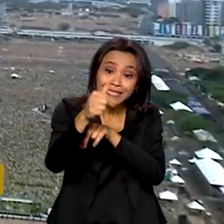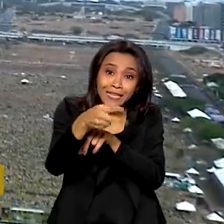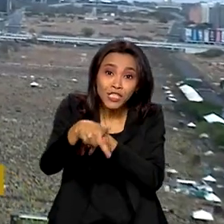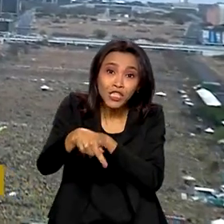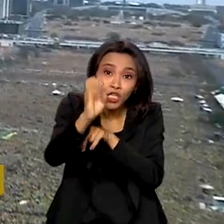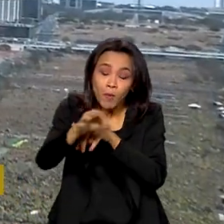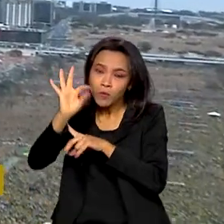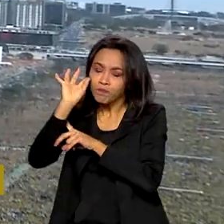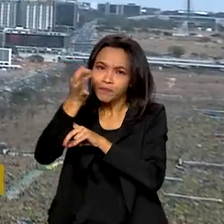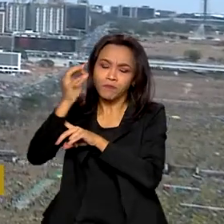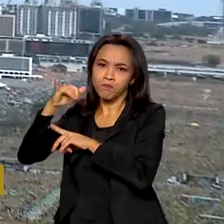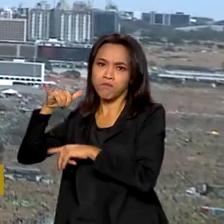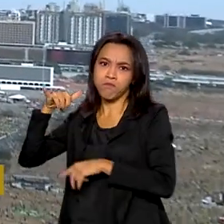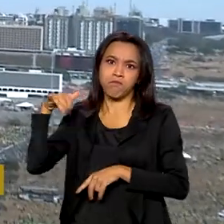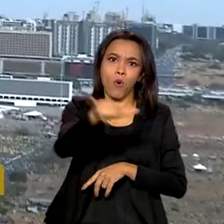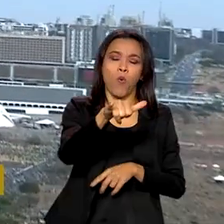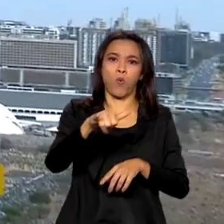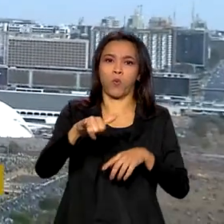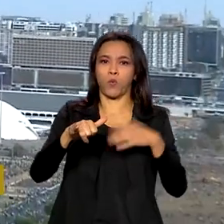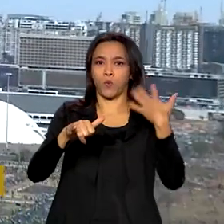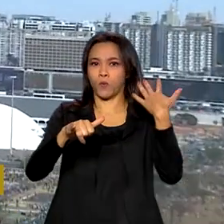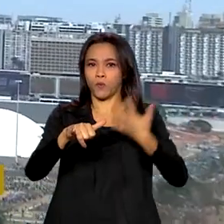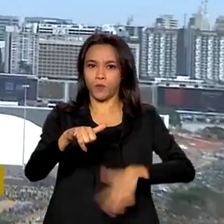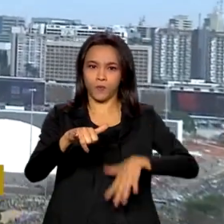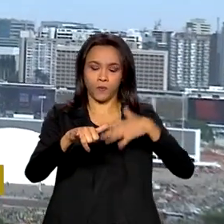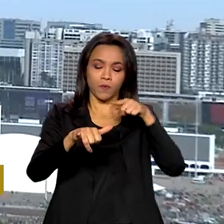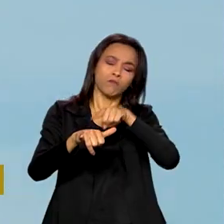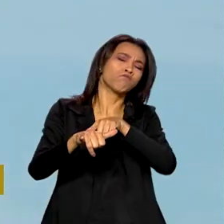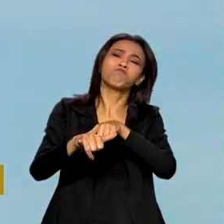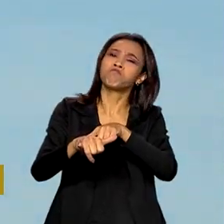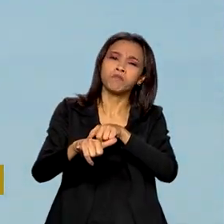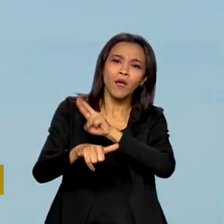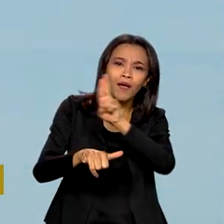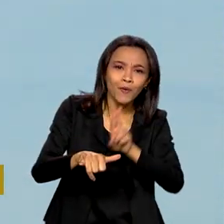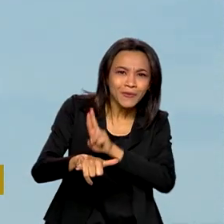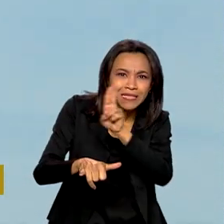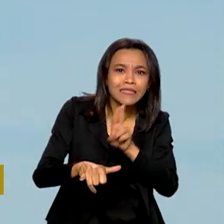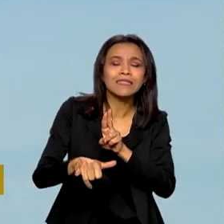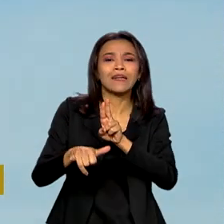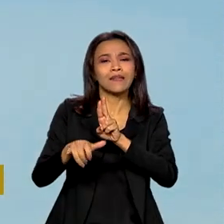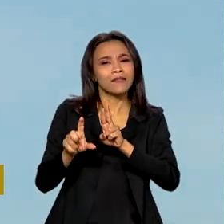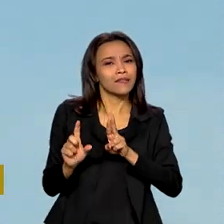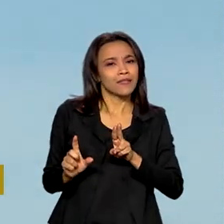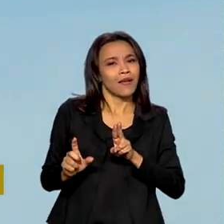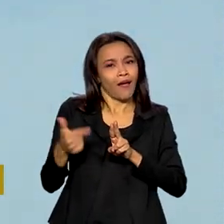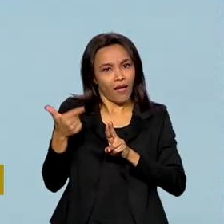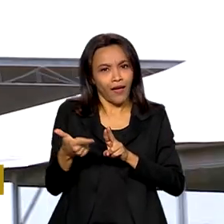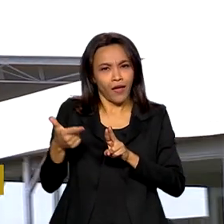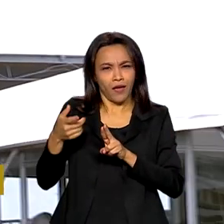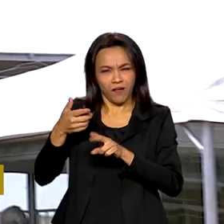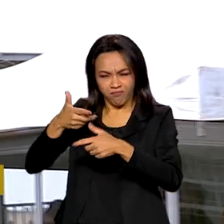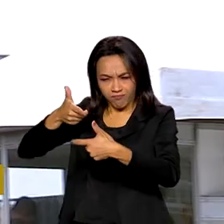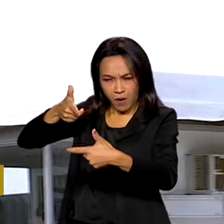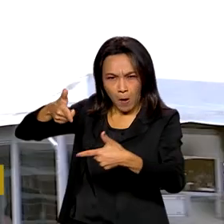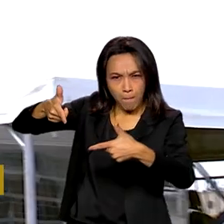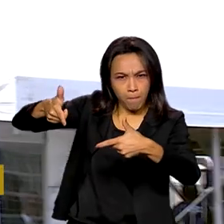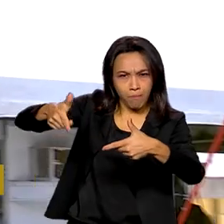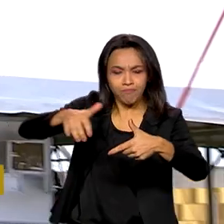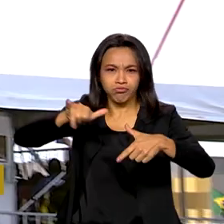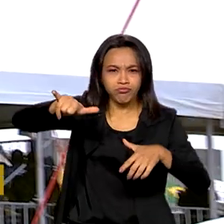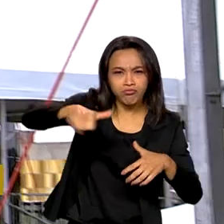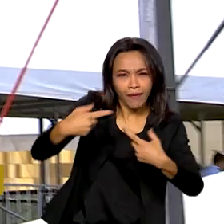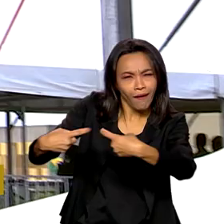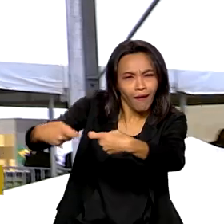1.837 km/h, né, uma aeronave supersônica, utilizada aí para as missões de caça, ataque e reconhecimento. E